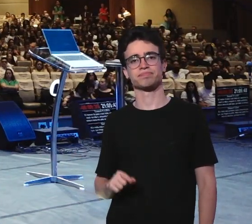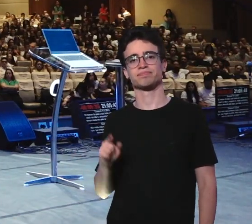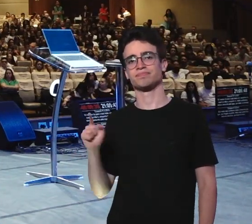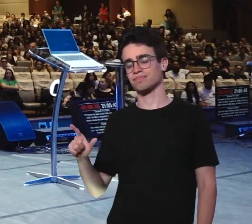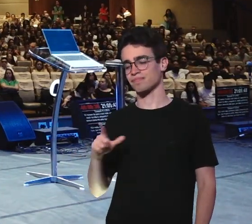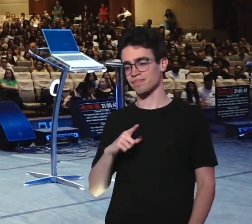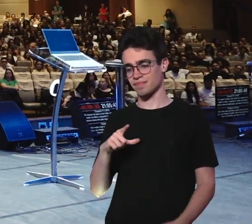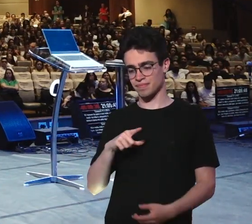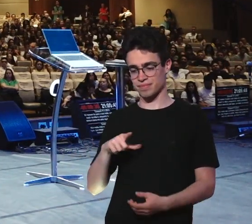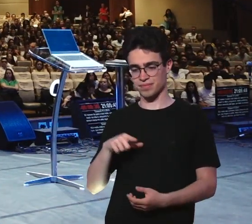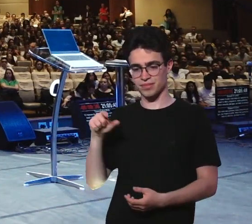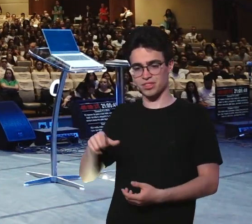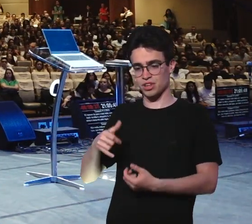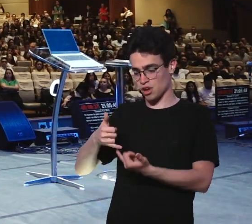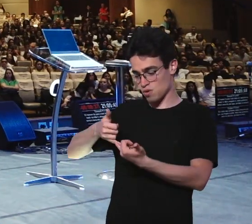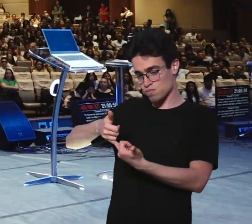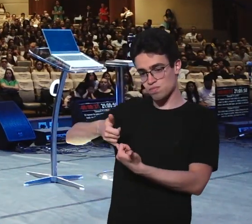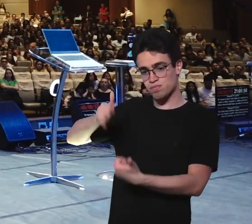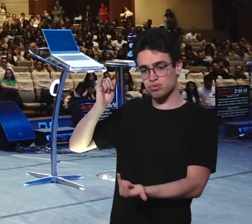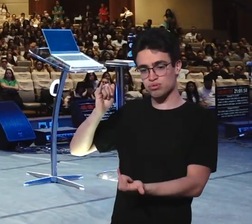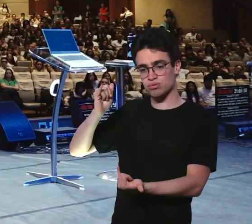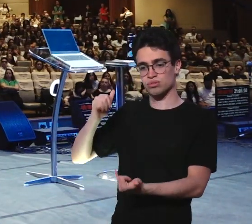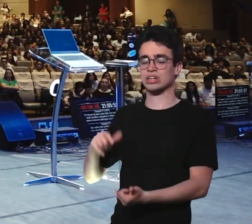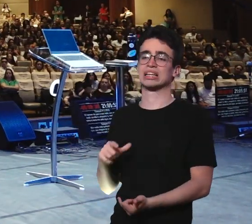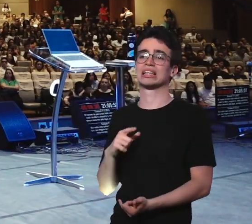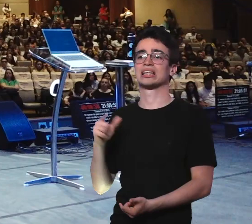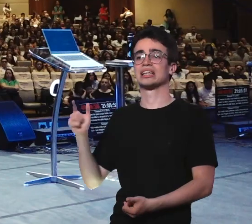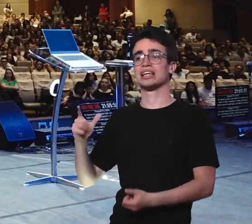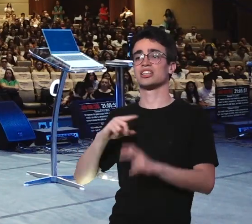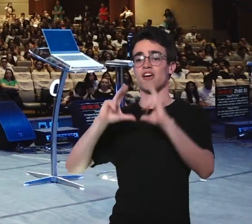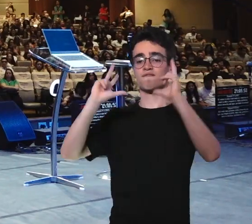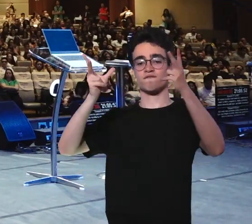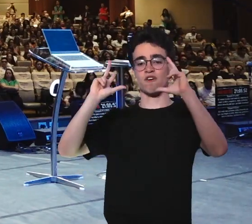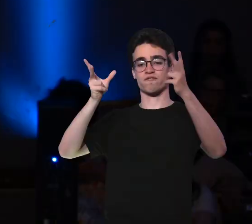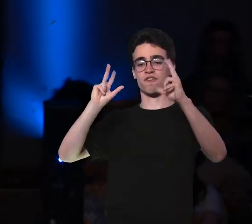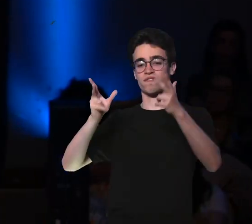distendido o músculo da coxa jogando vôlei, a coxa direita.